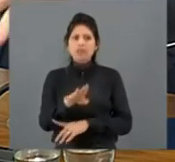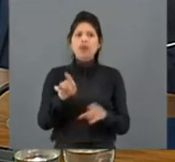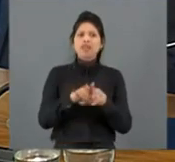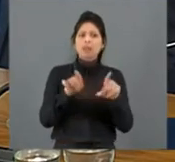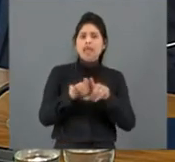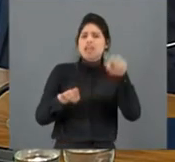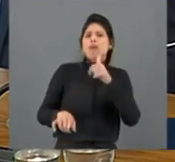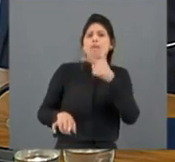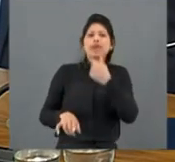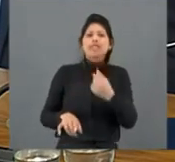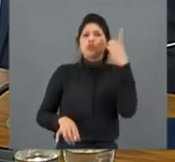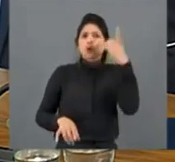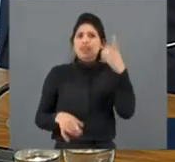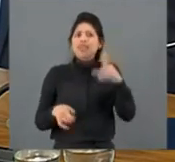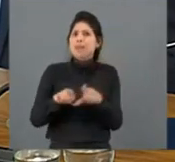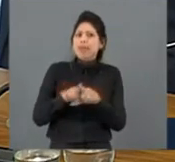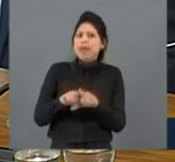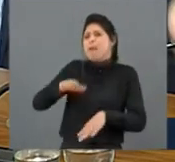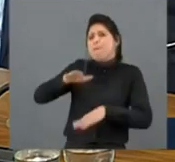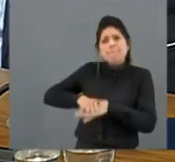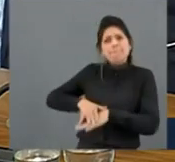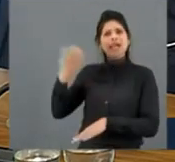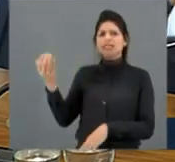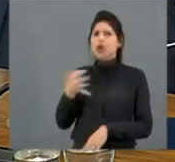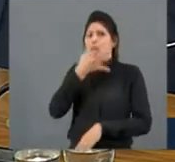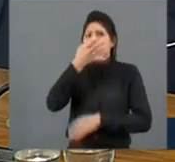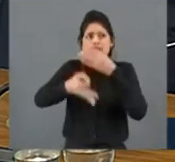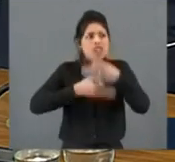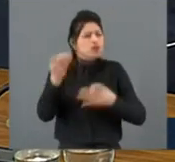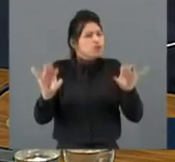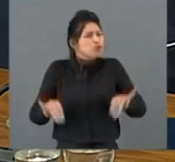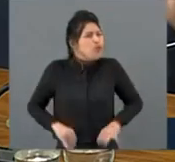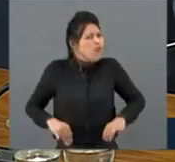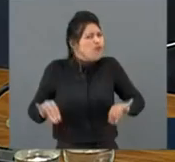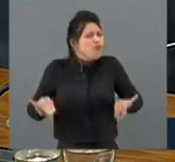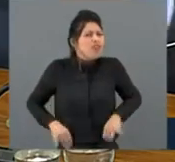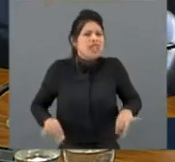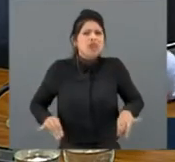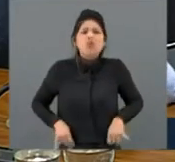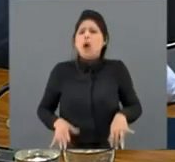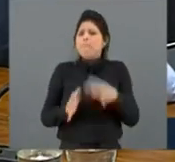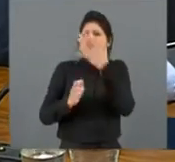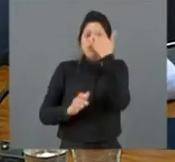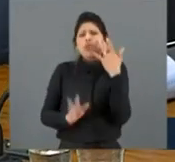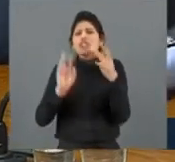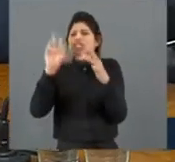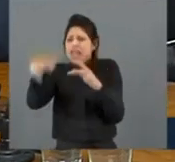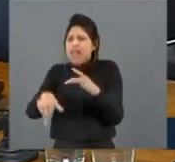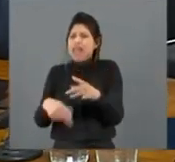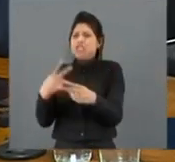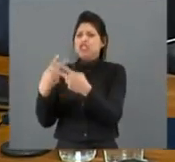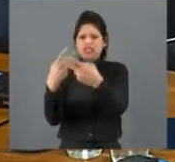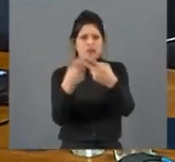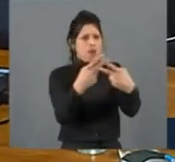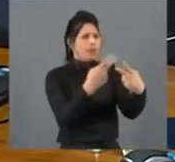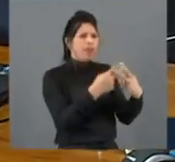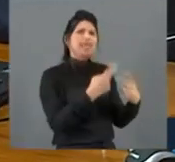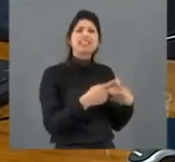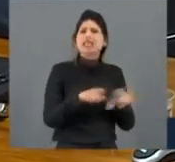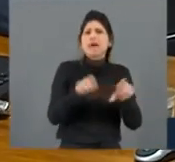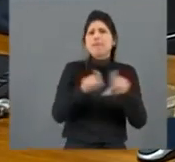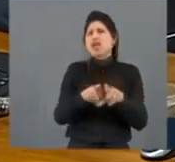cidadãos e de painelistas, mais importante do que tudo, que estão sofrendo com pessoas presas, contra as quais o Estado